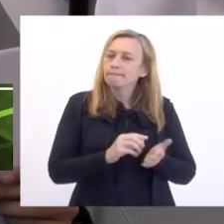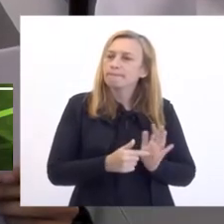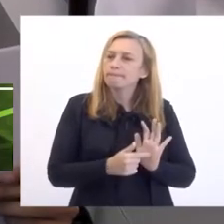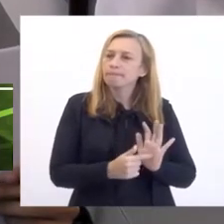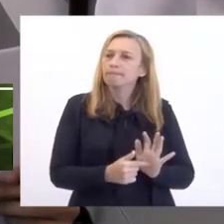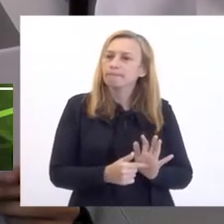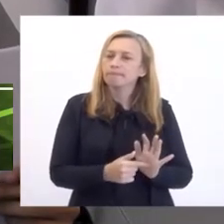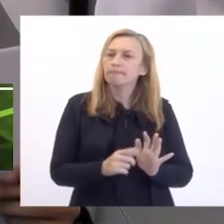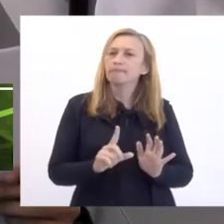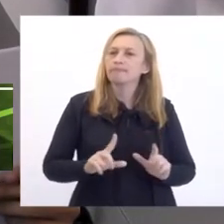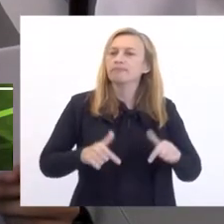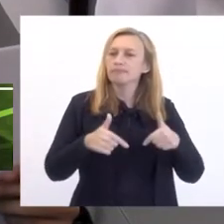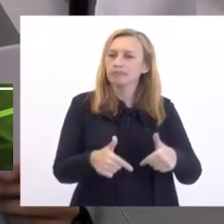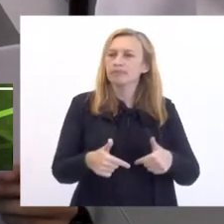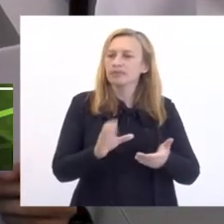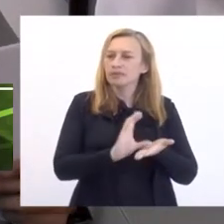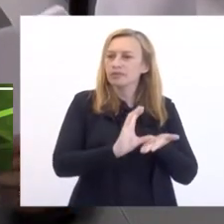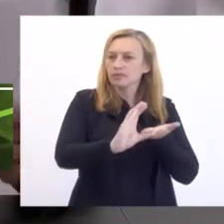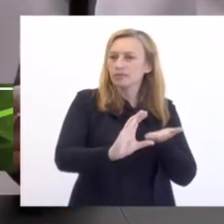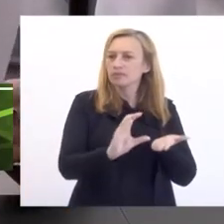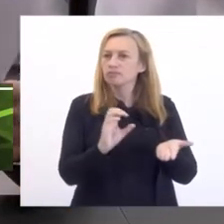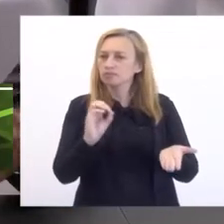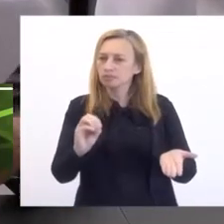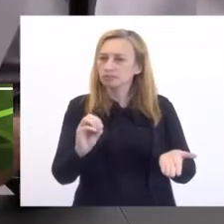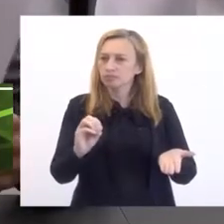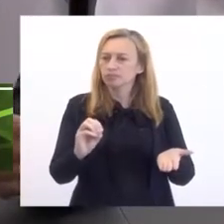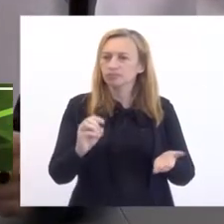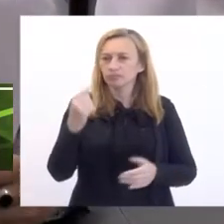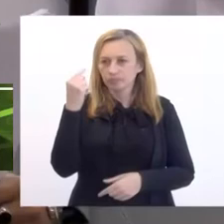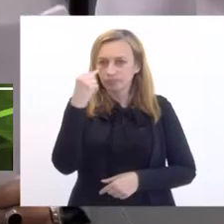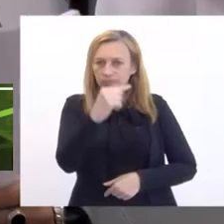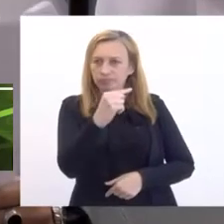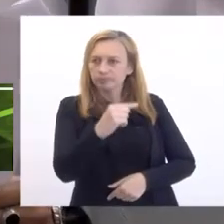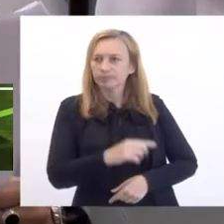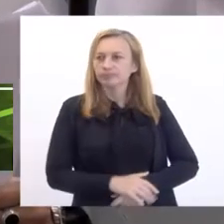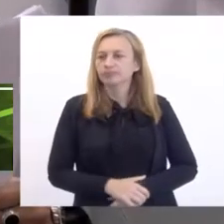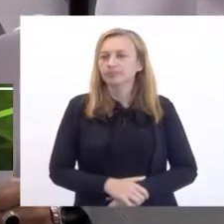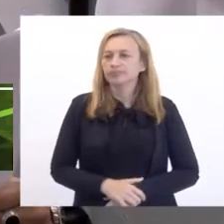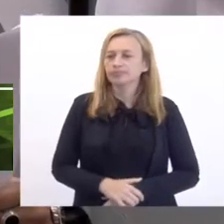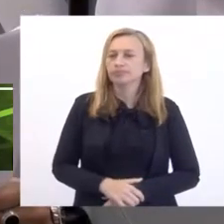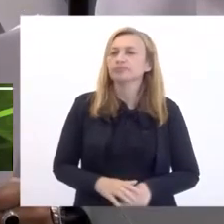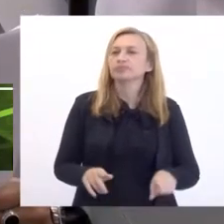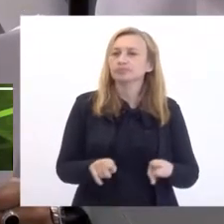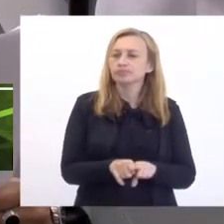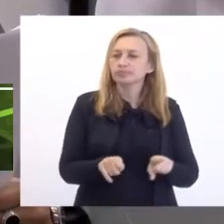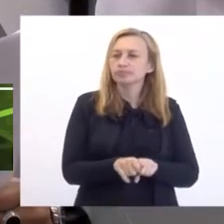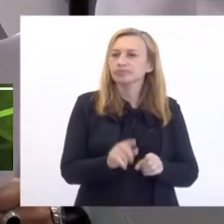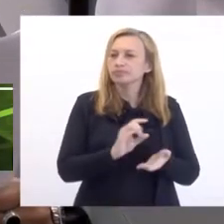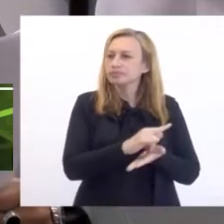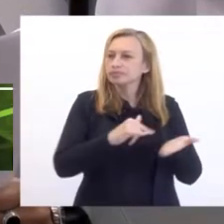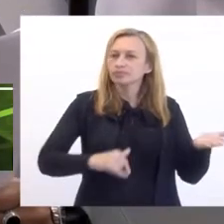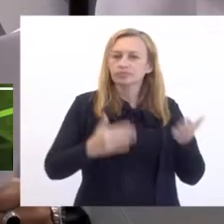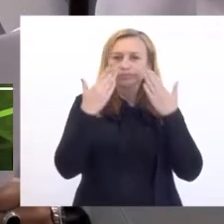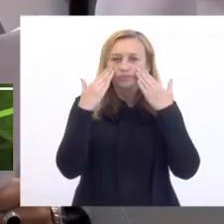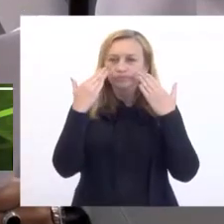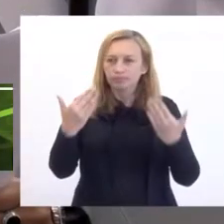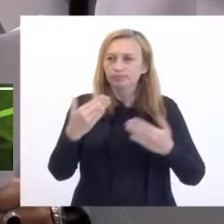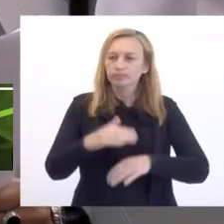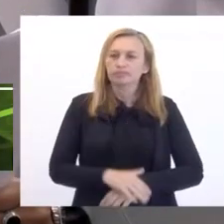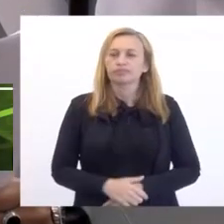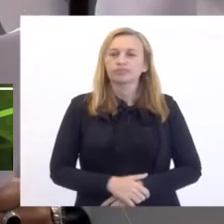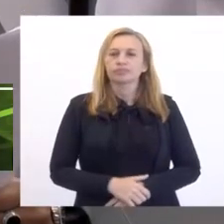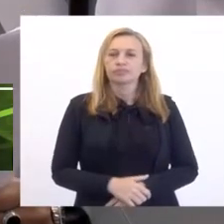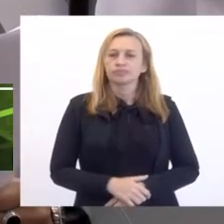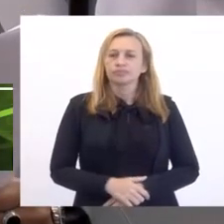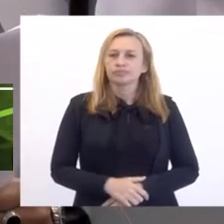zelo na aplicação dos recursos que lhe foram destinados. Retratando a documentação apresentada, a